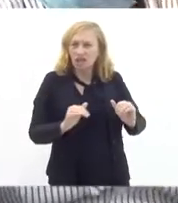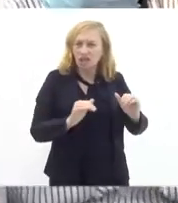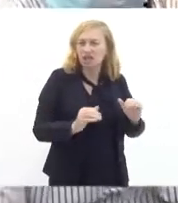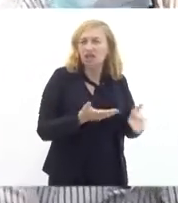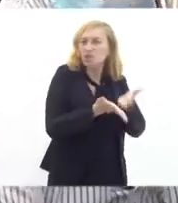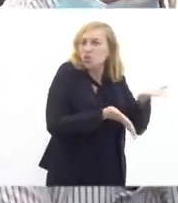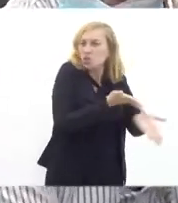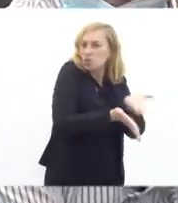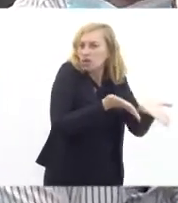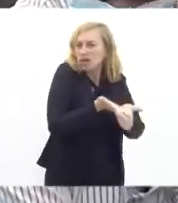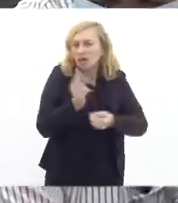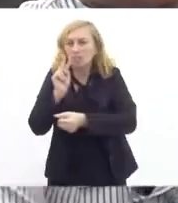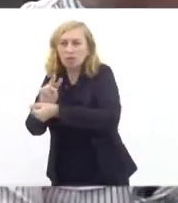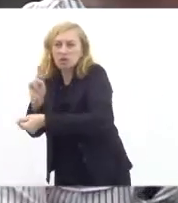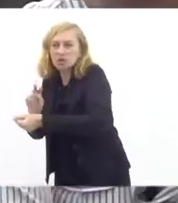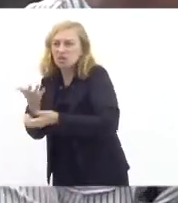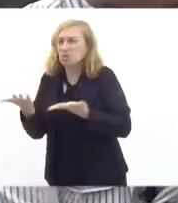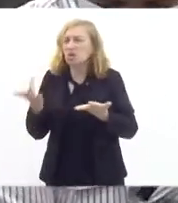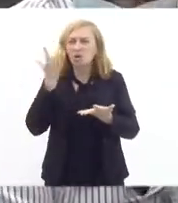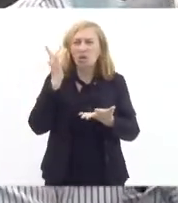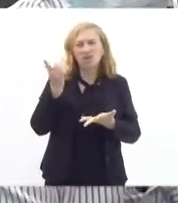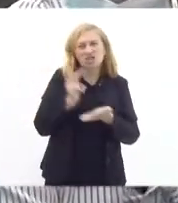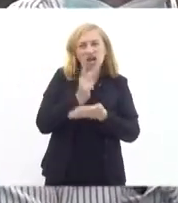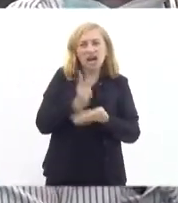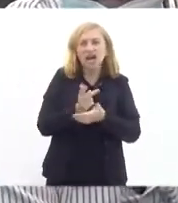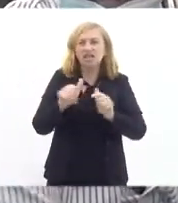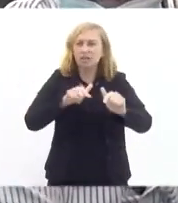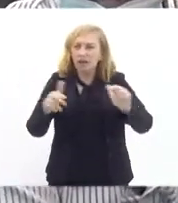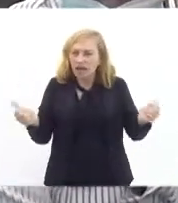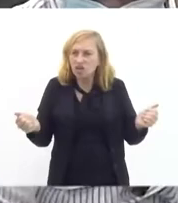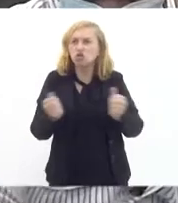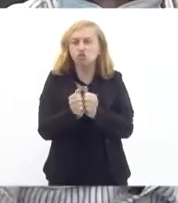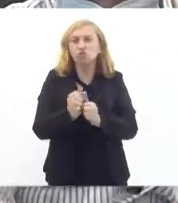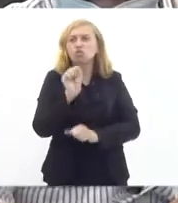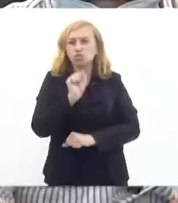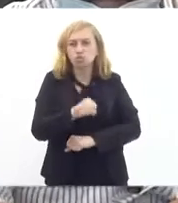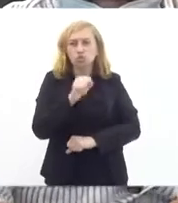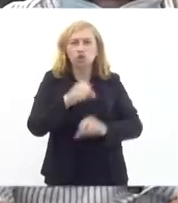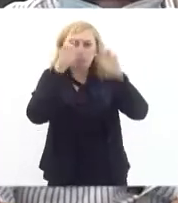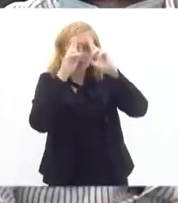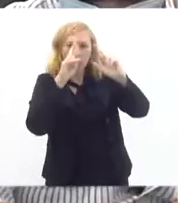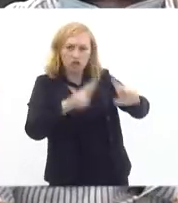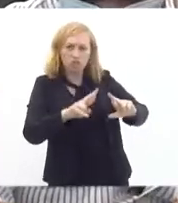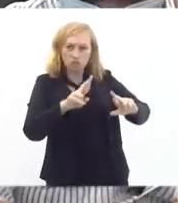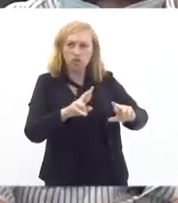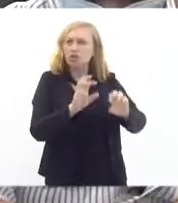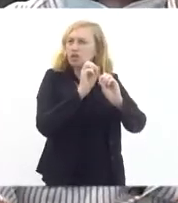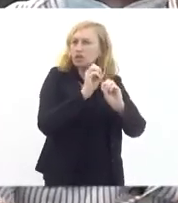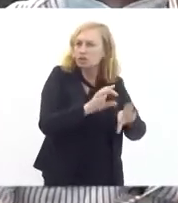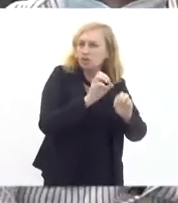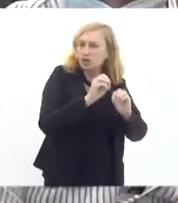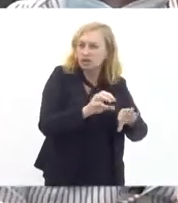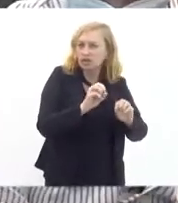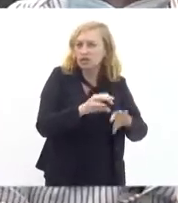tão desnecessária. E a gente tinha que estar trabalhando junto, sim, pelo respeito, pela educação, tá, das